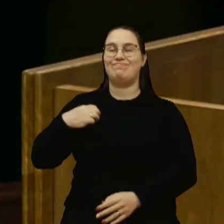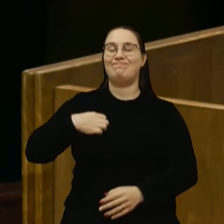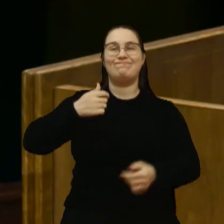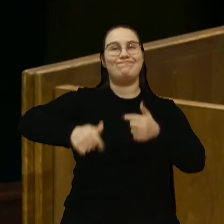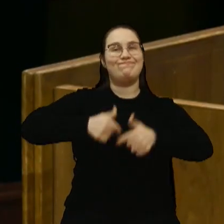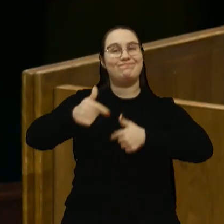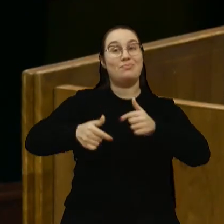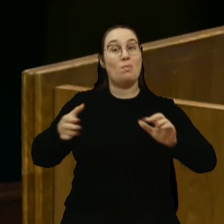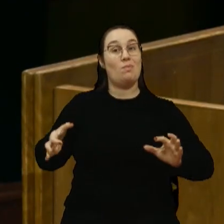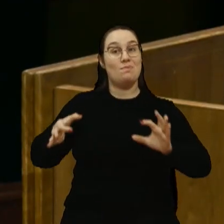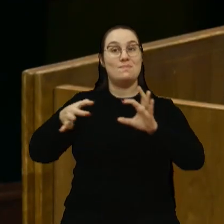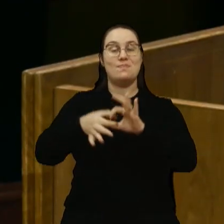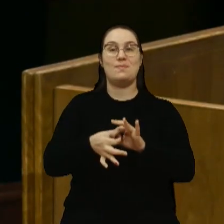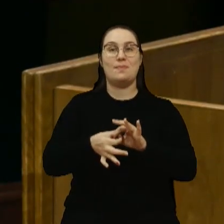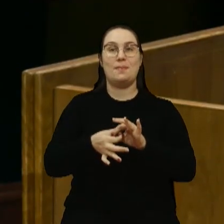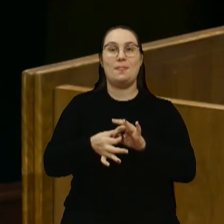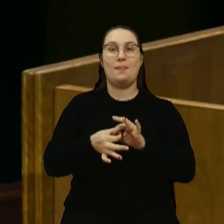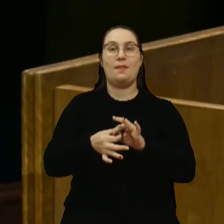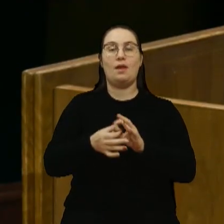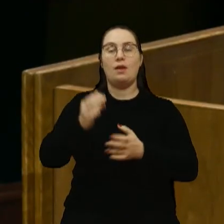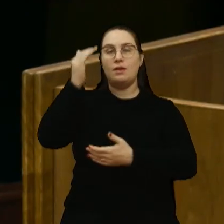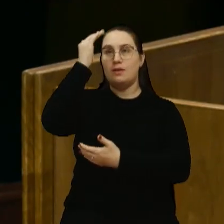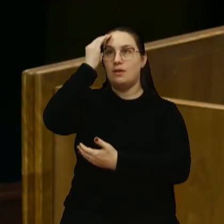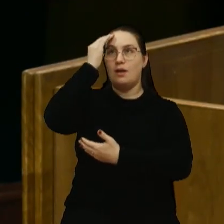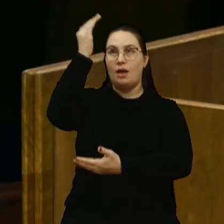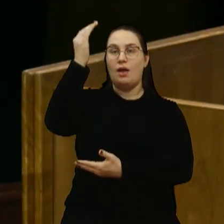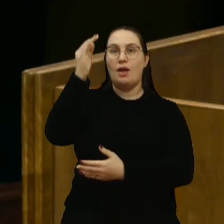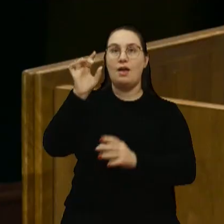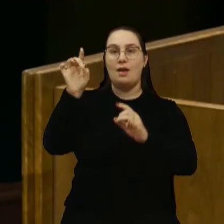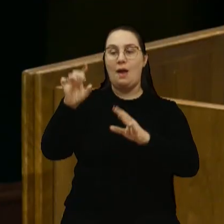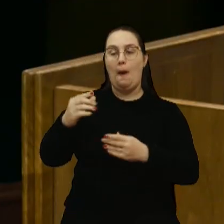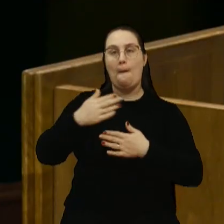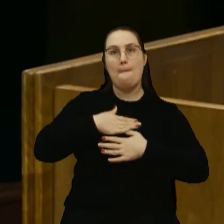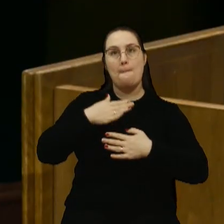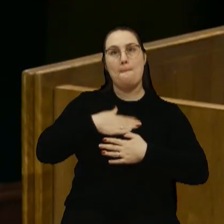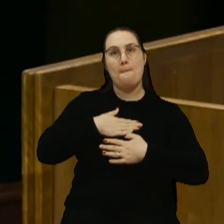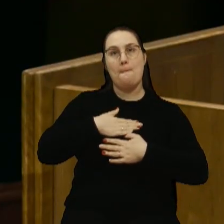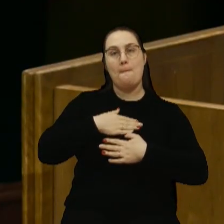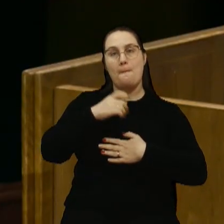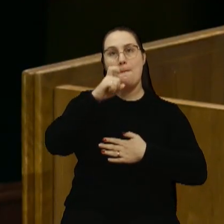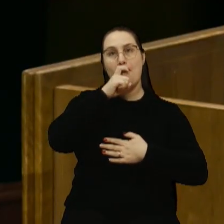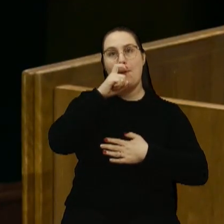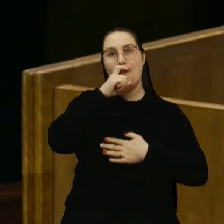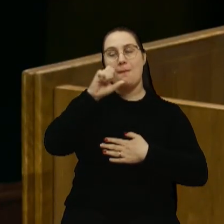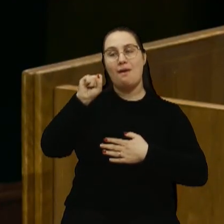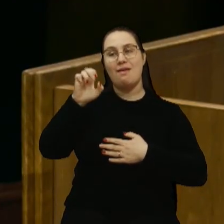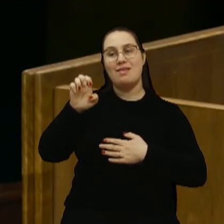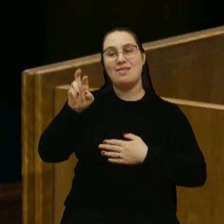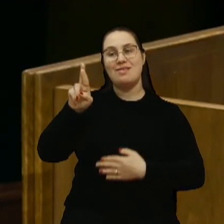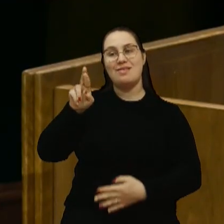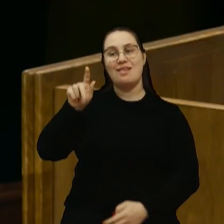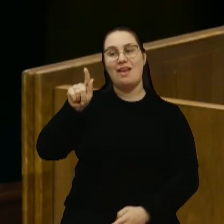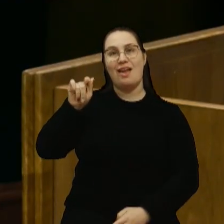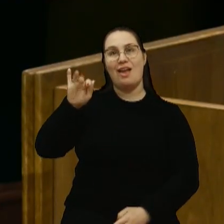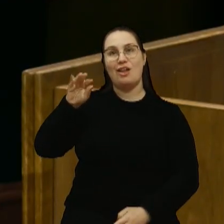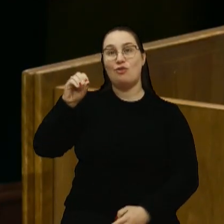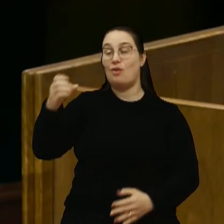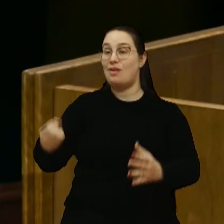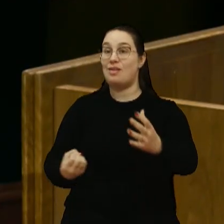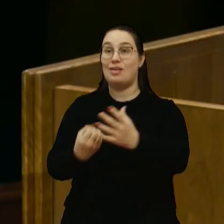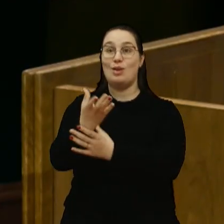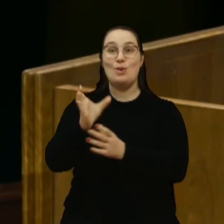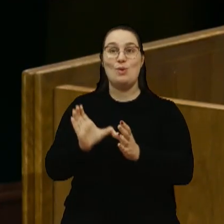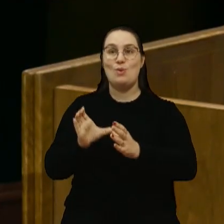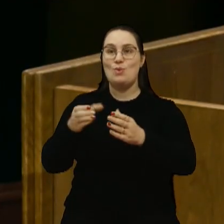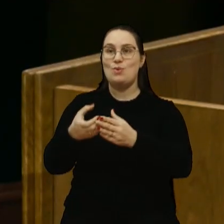trabalhar unidas. Faço um agradecimento especial ao meu pai, Sérgio Antônio Semin. Foi ele quem idealizou e fundou o